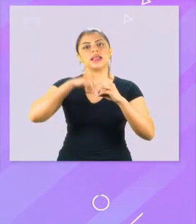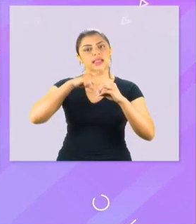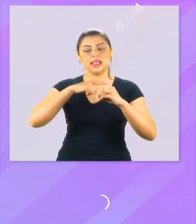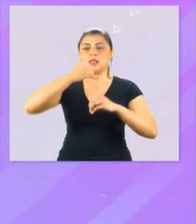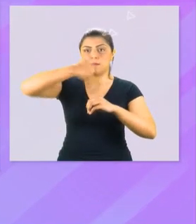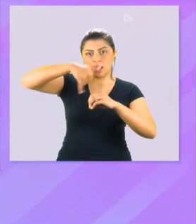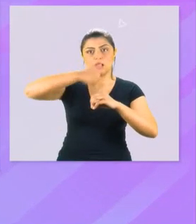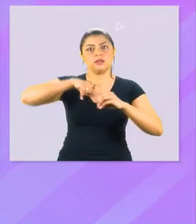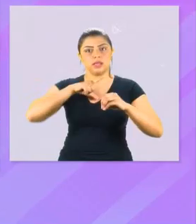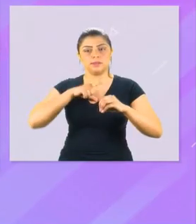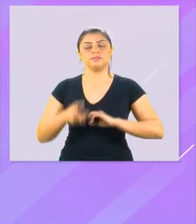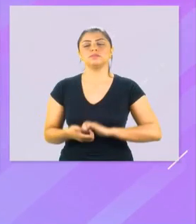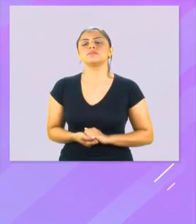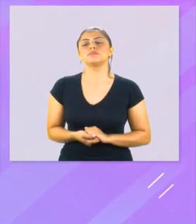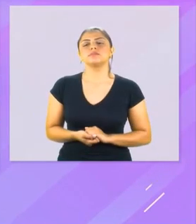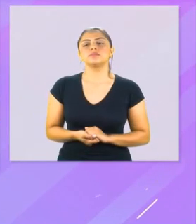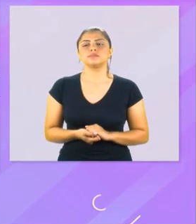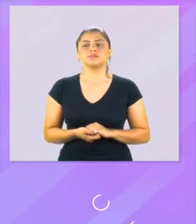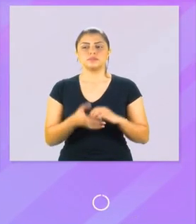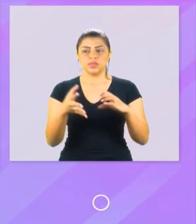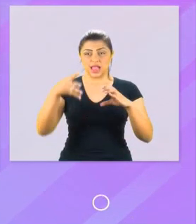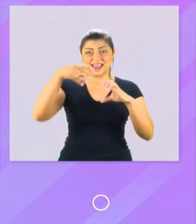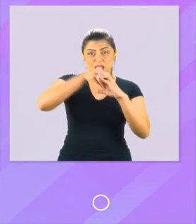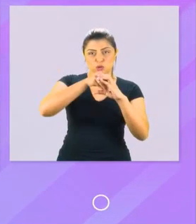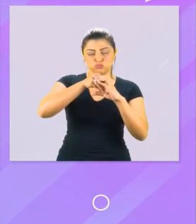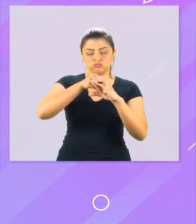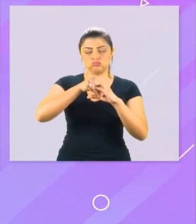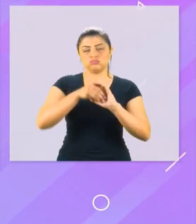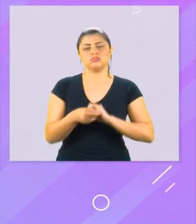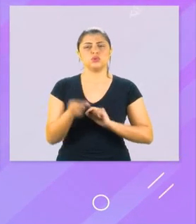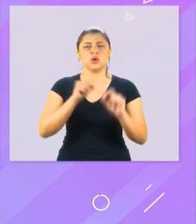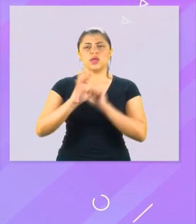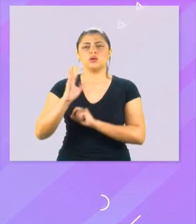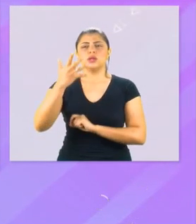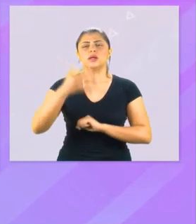é feito de células. Na membrana celular, ele tem a função de